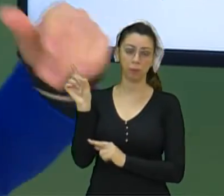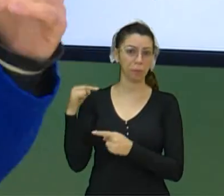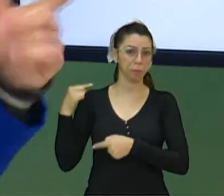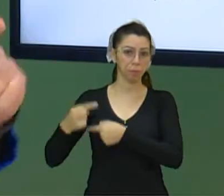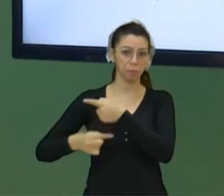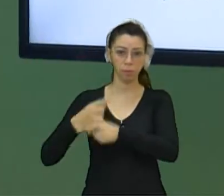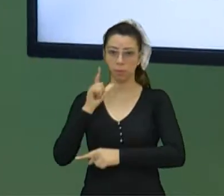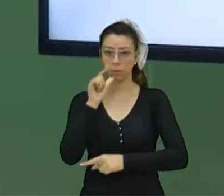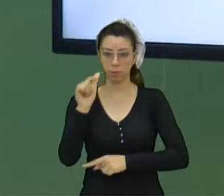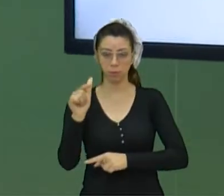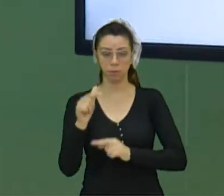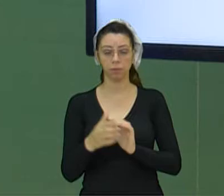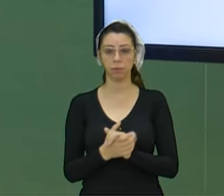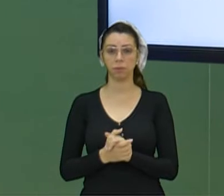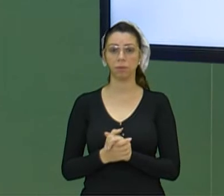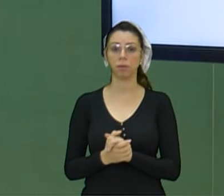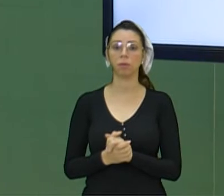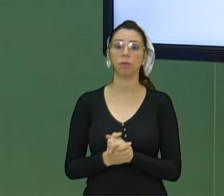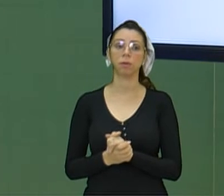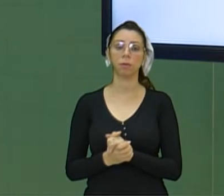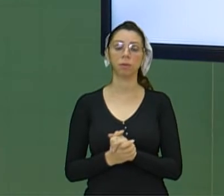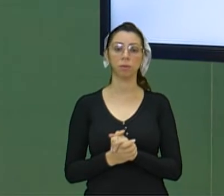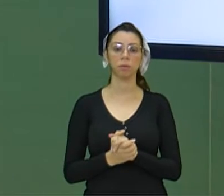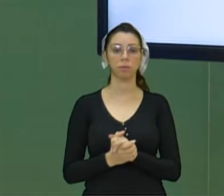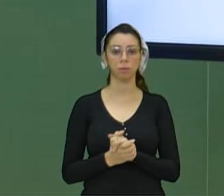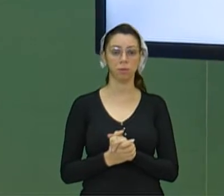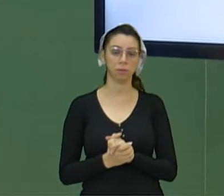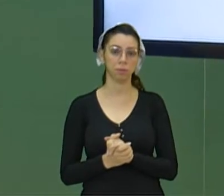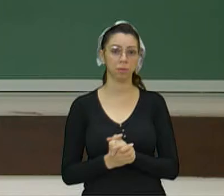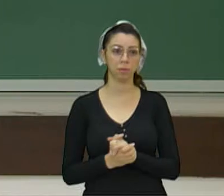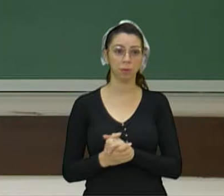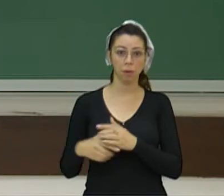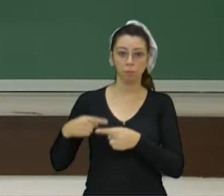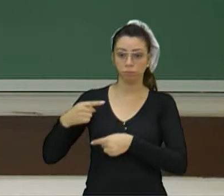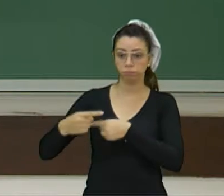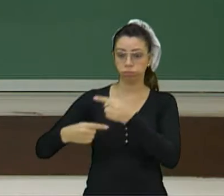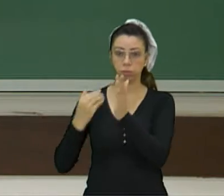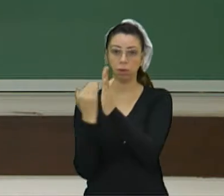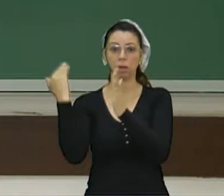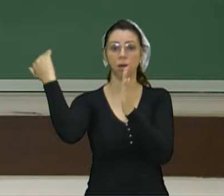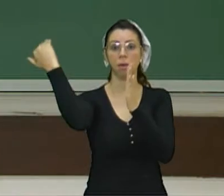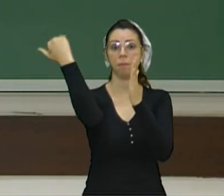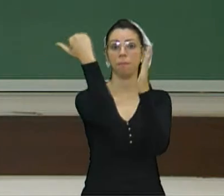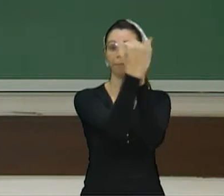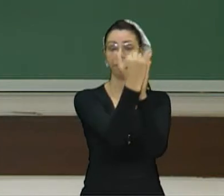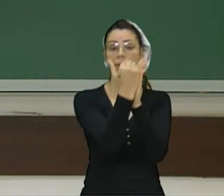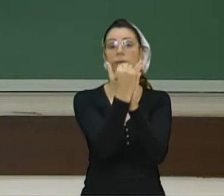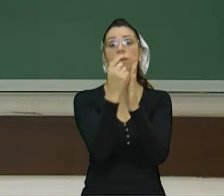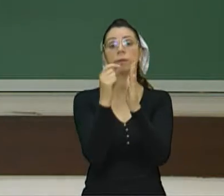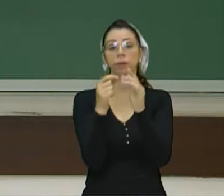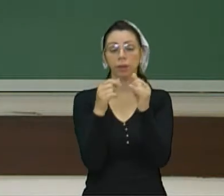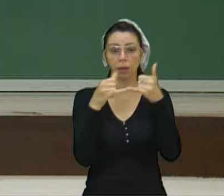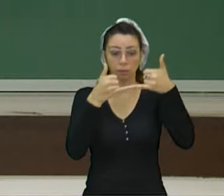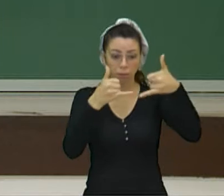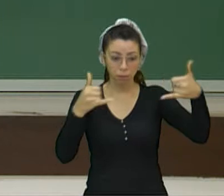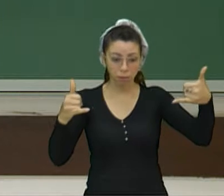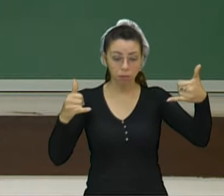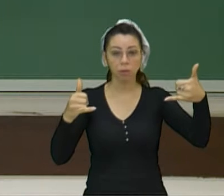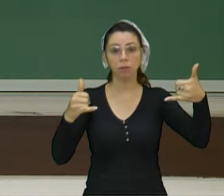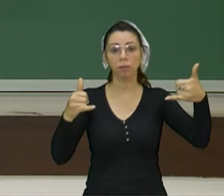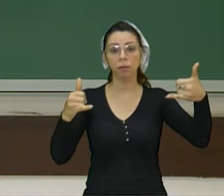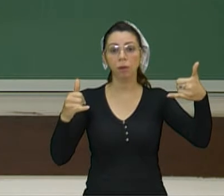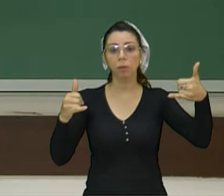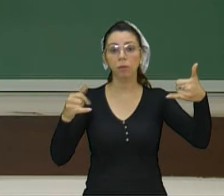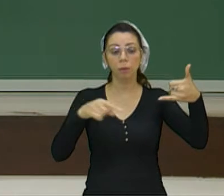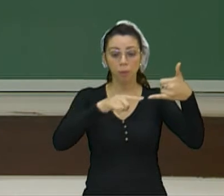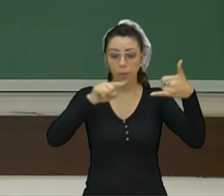usinas, né? Que nas usinas lá eles aumentam a tensão e aumentando a tensão eles diminuem a corrente. No caso, teria que